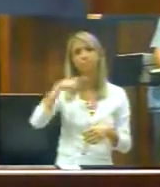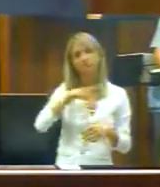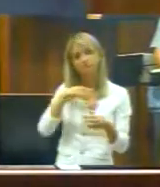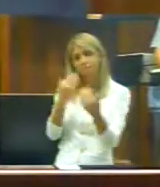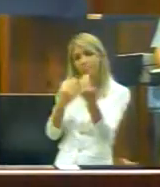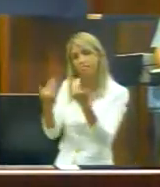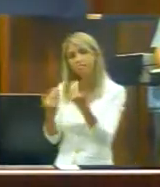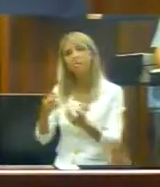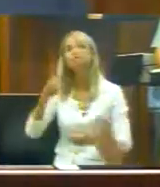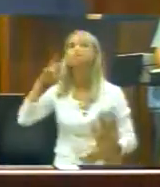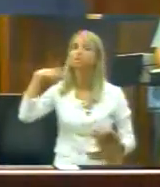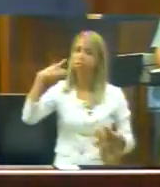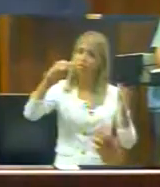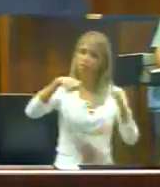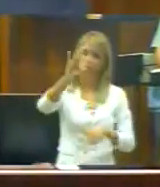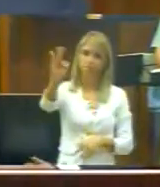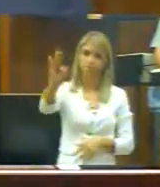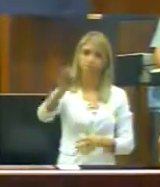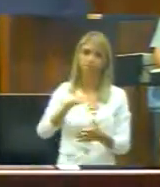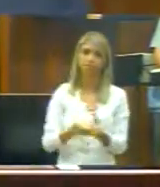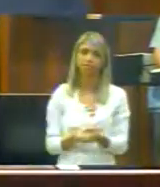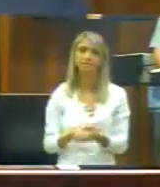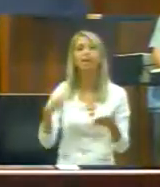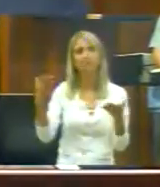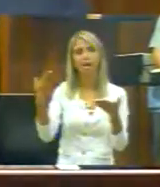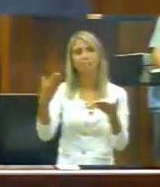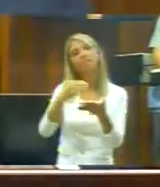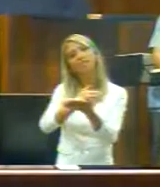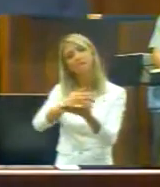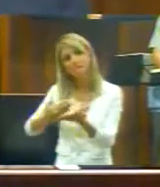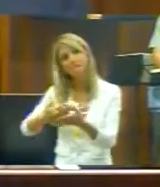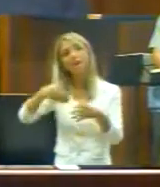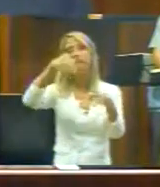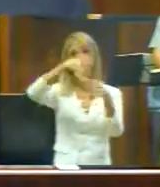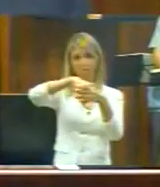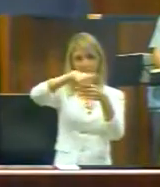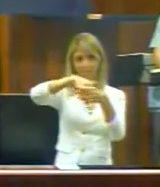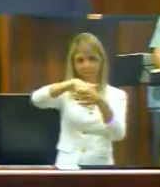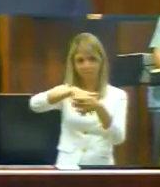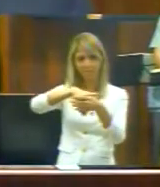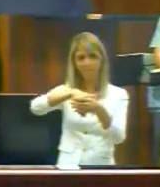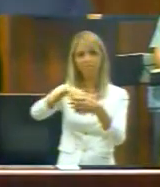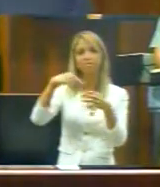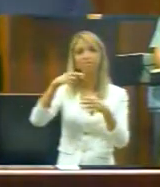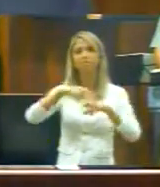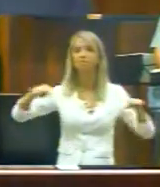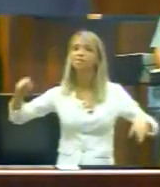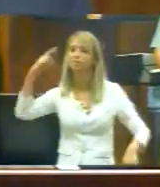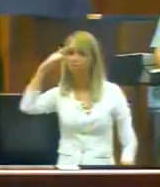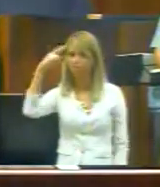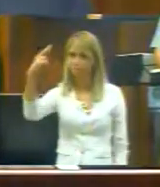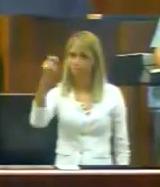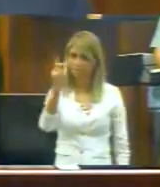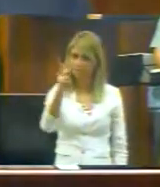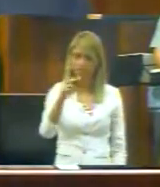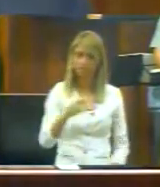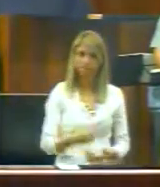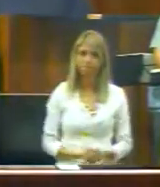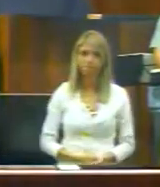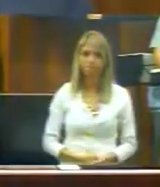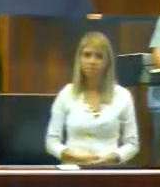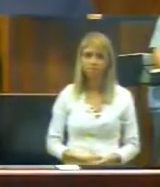Frio. E agora daremos início à votação da mesa diretora. Preciso saber